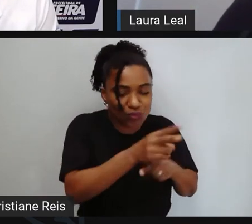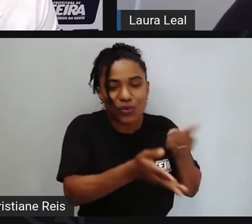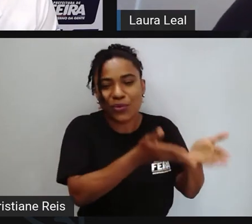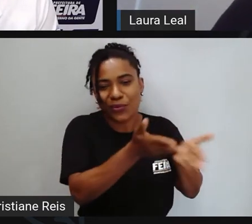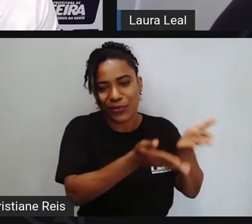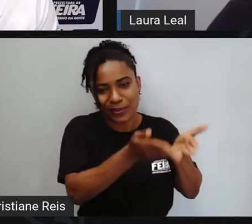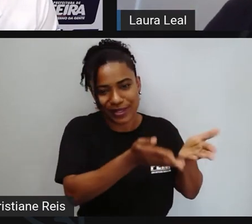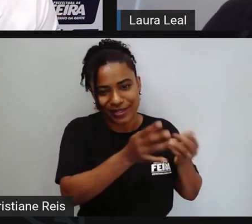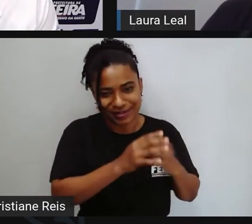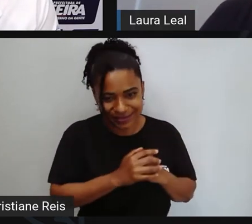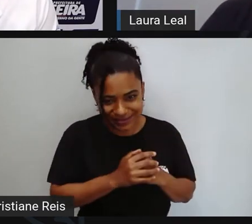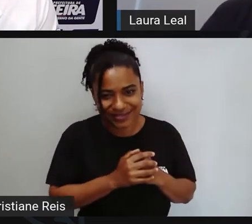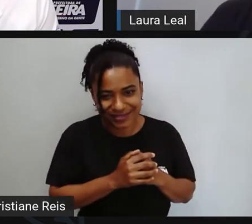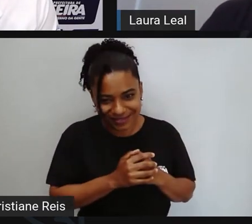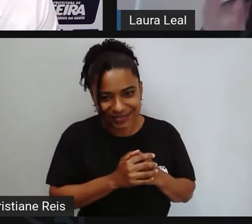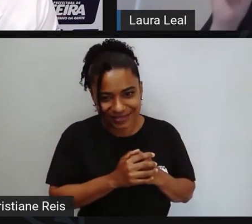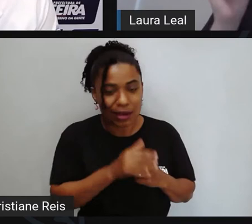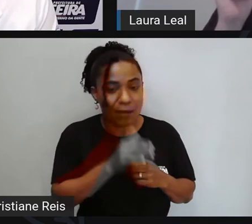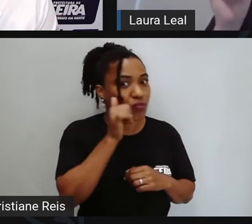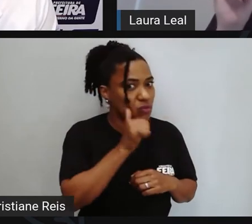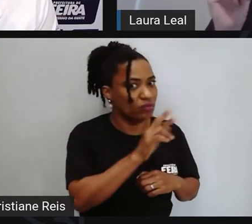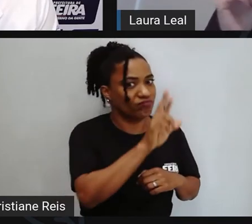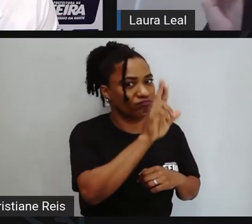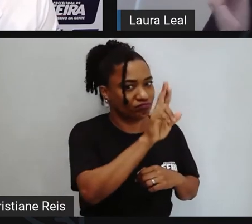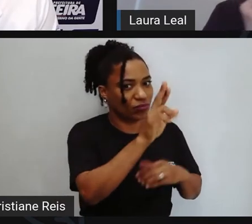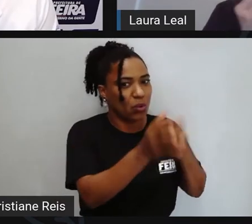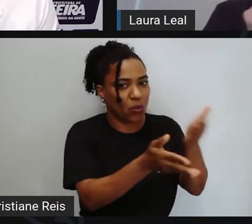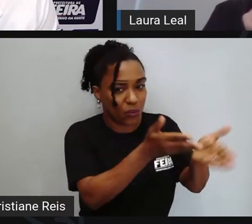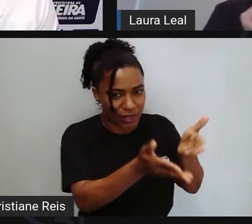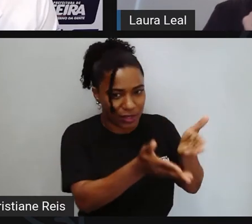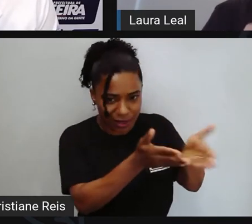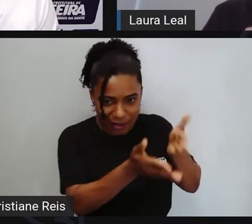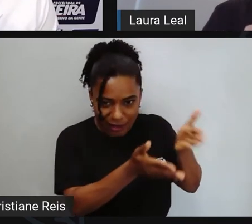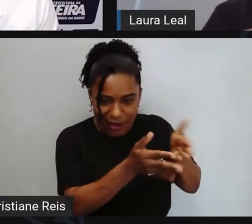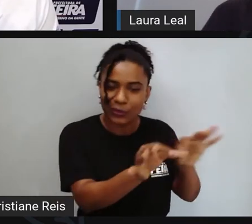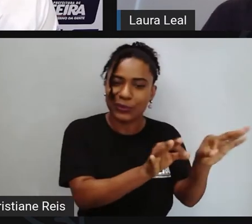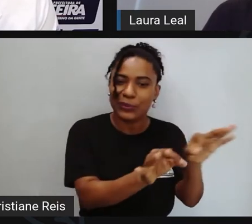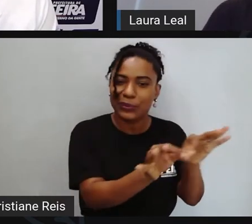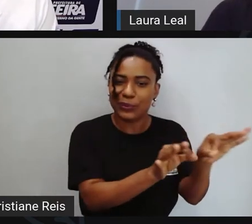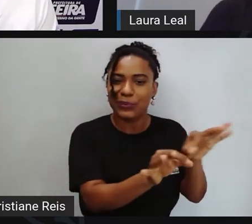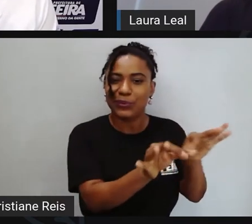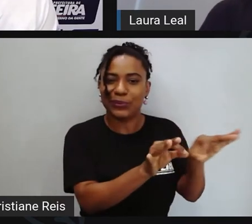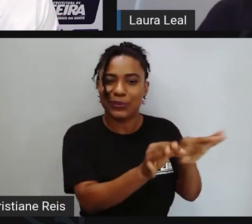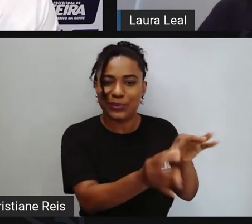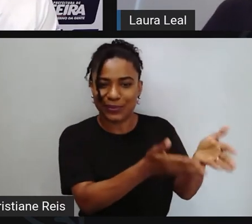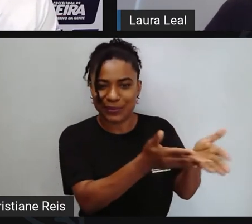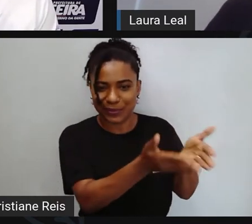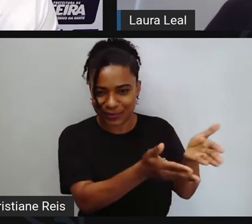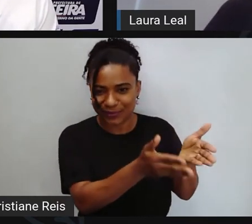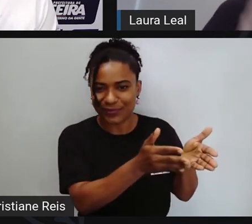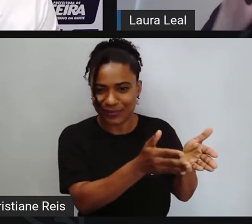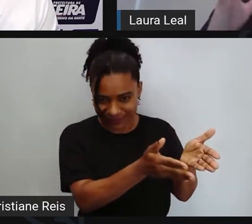de cuidado às mulheres. Então, nossa cabeça faz essa conexão automática. E profissões que são